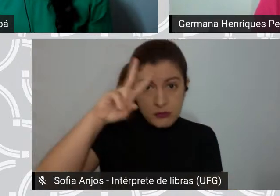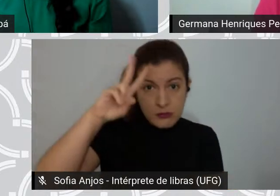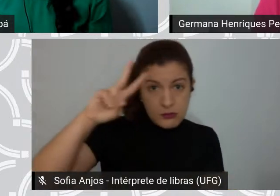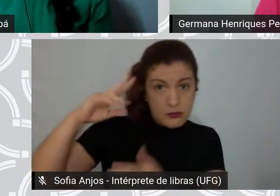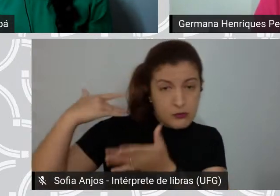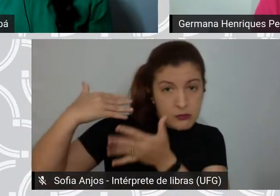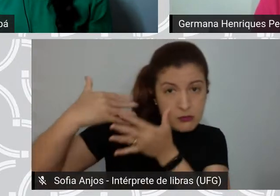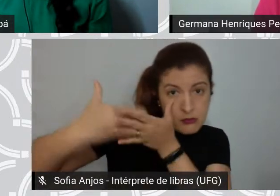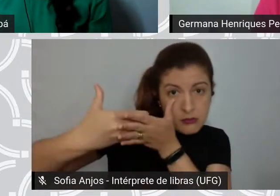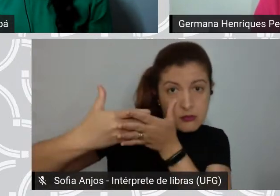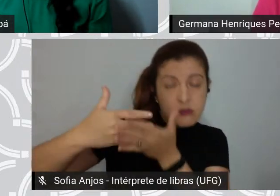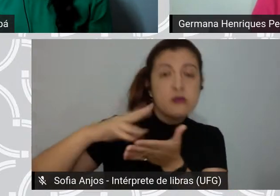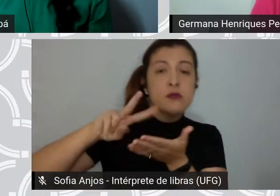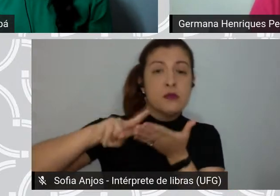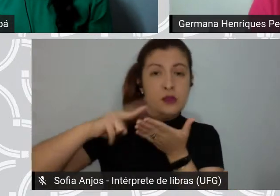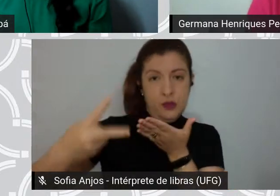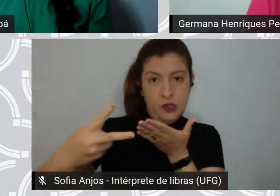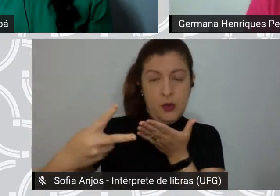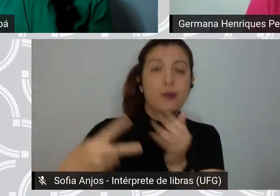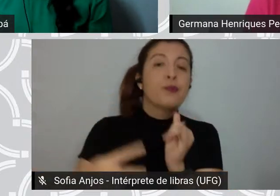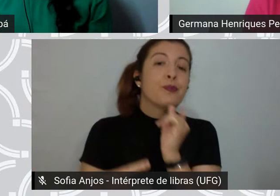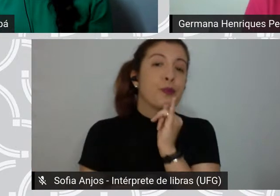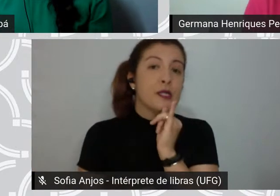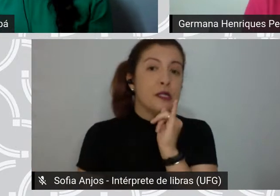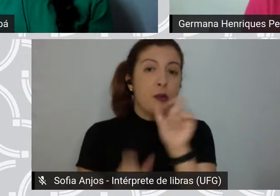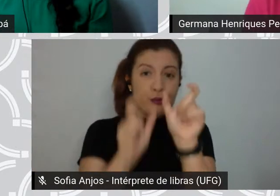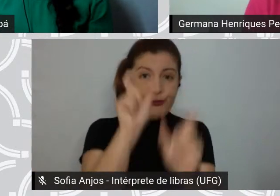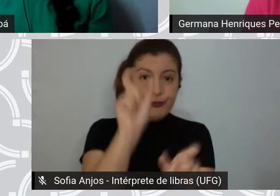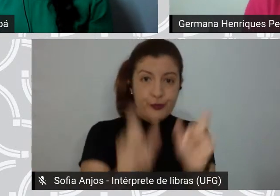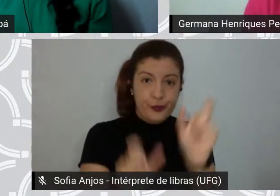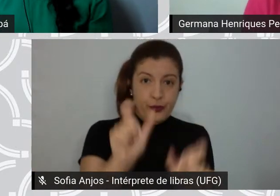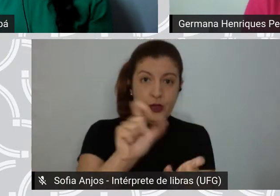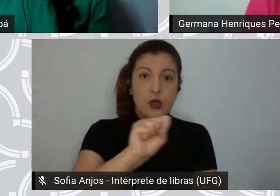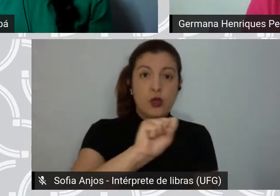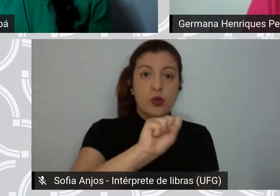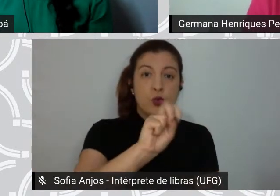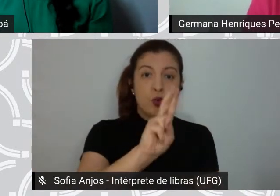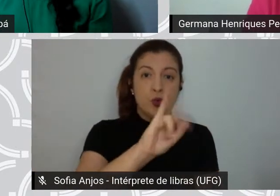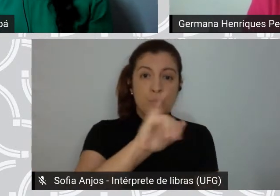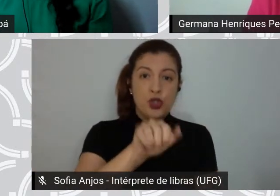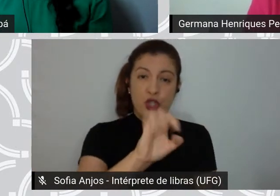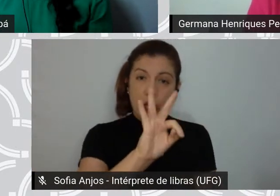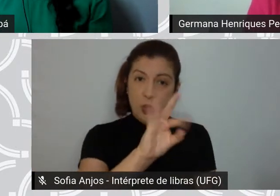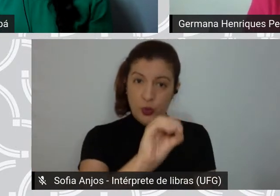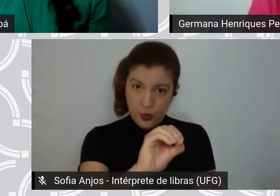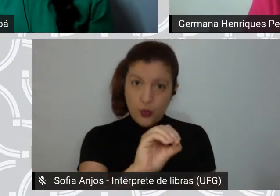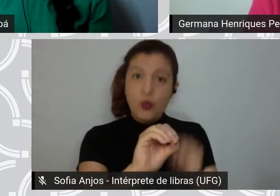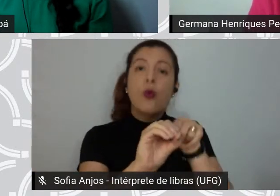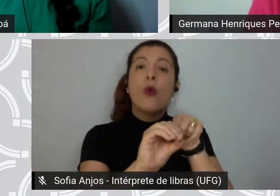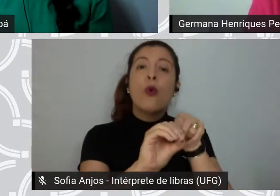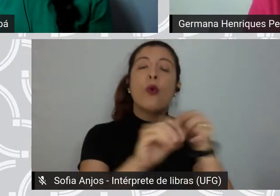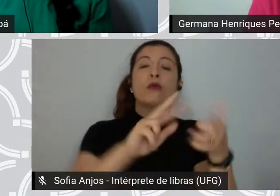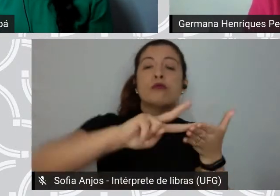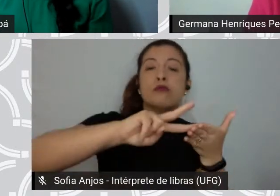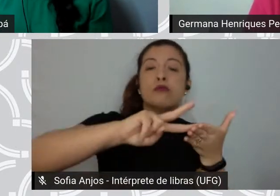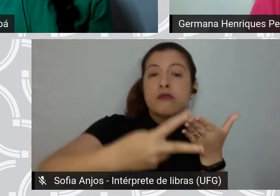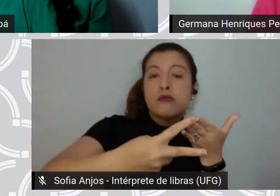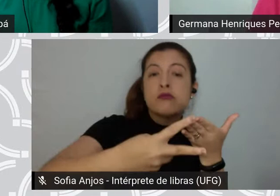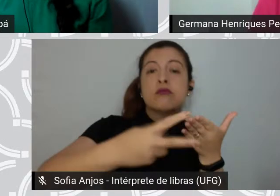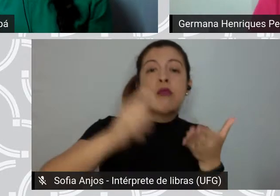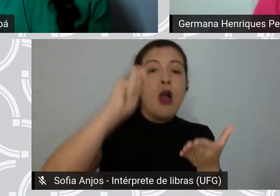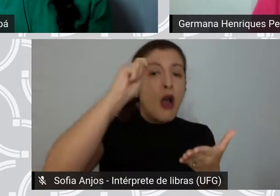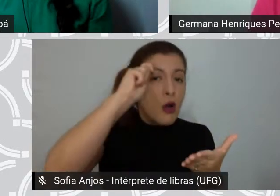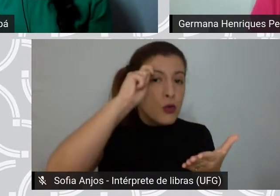os sujeitos envolvidos no processo, os tradutores, os autores e os editores, o